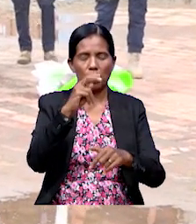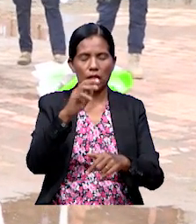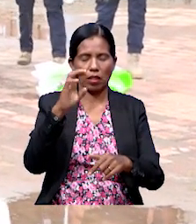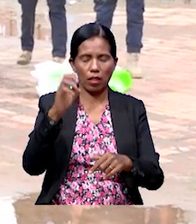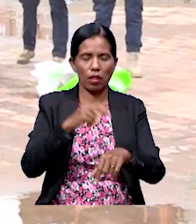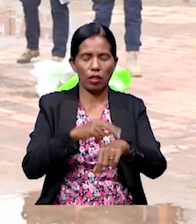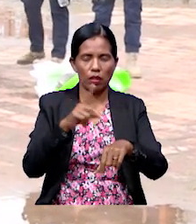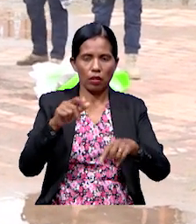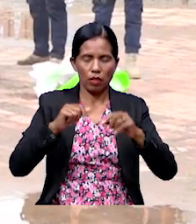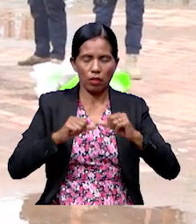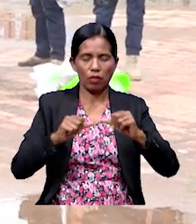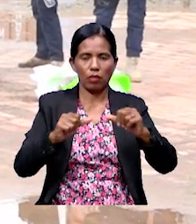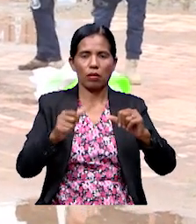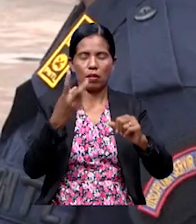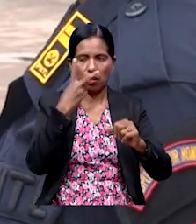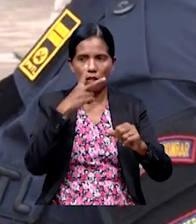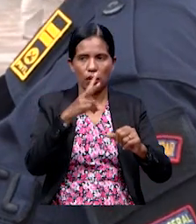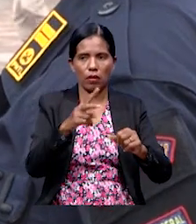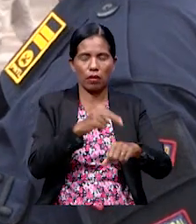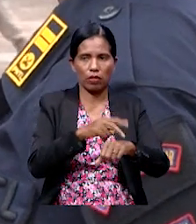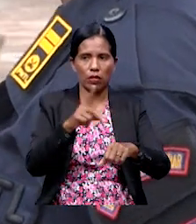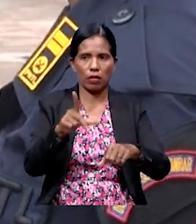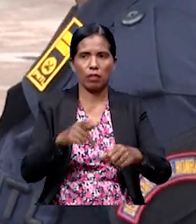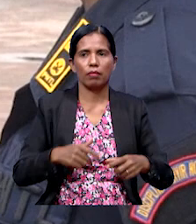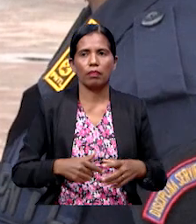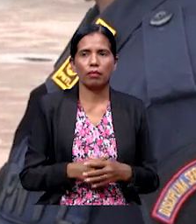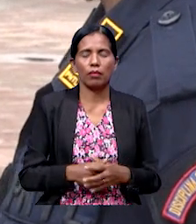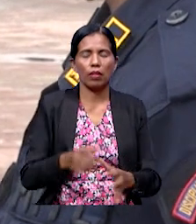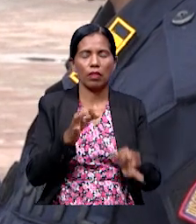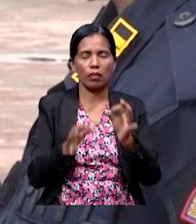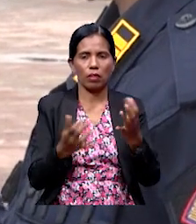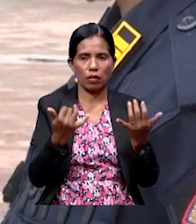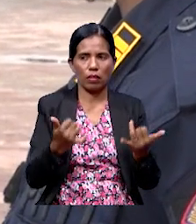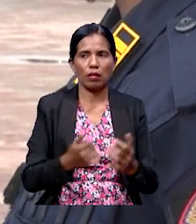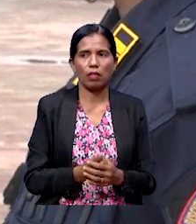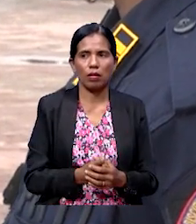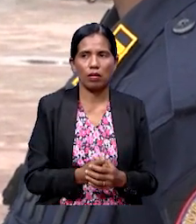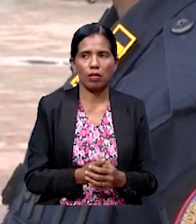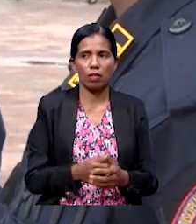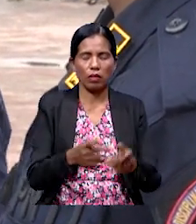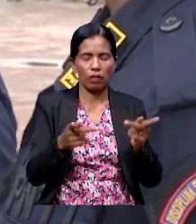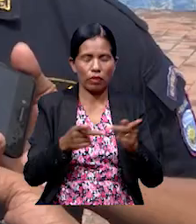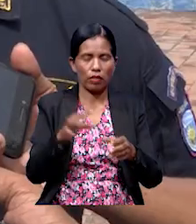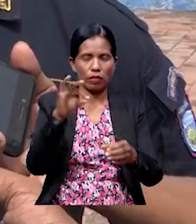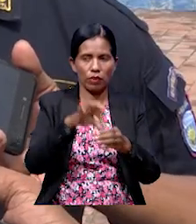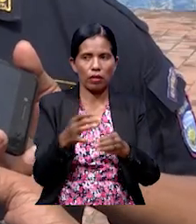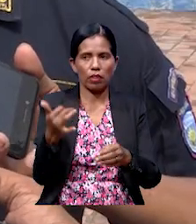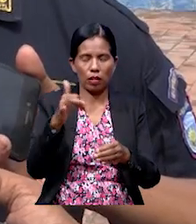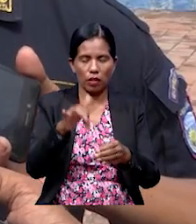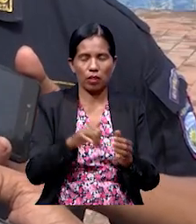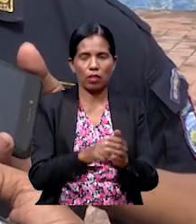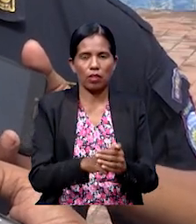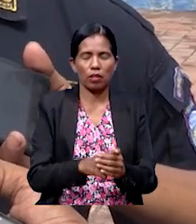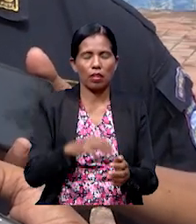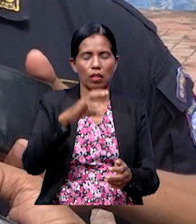o de continua ba apuramento nasional mas que nune e centro votação sire santo mo sia